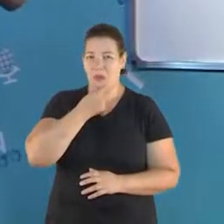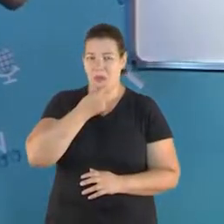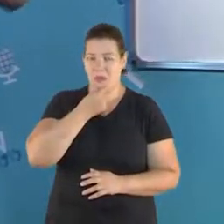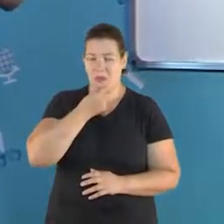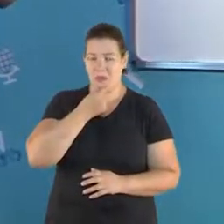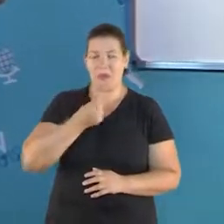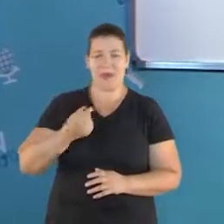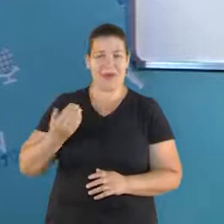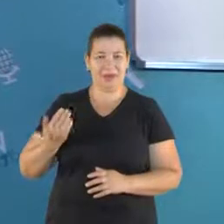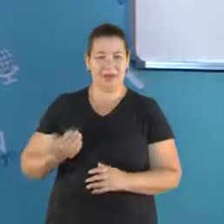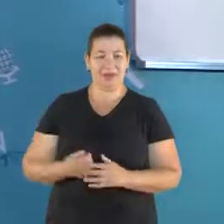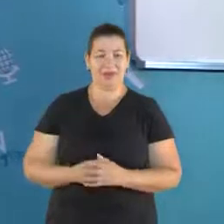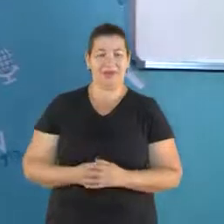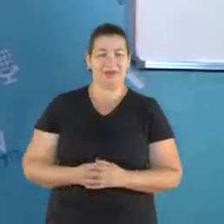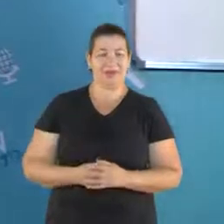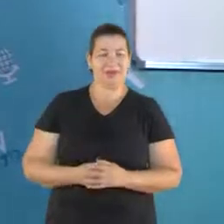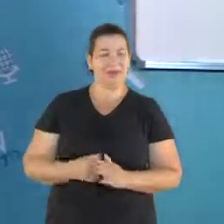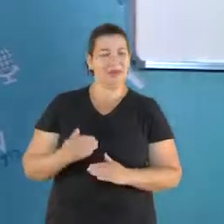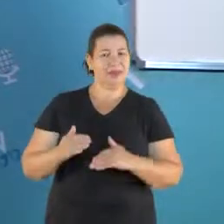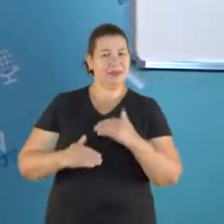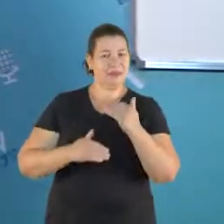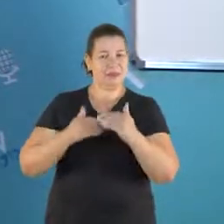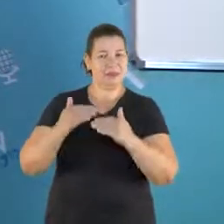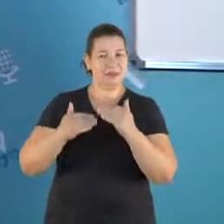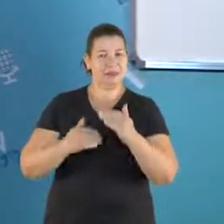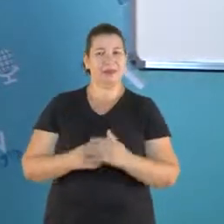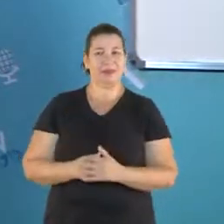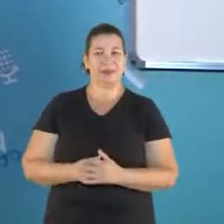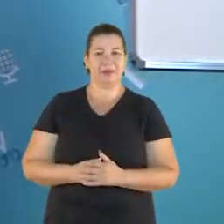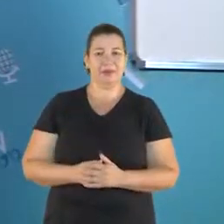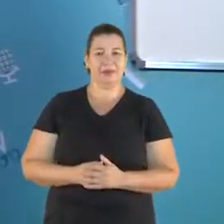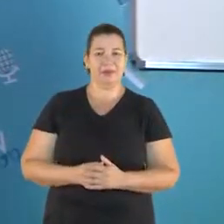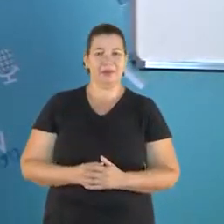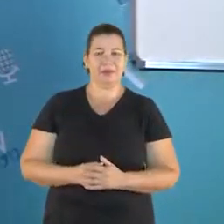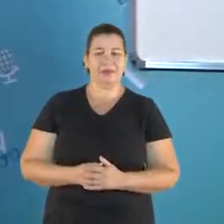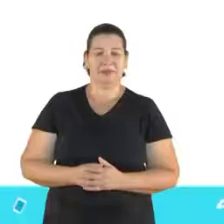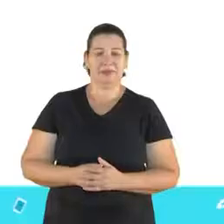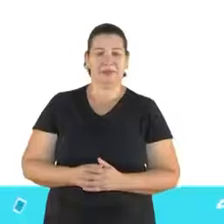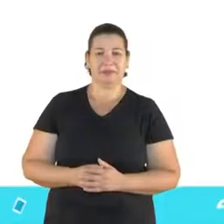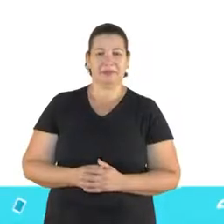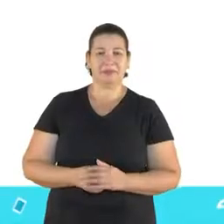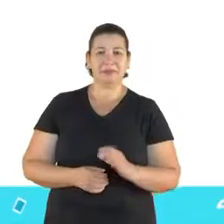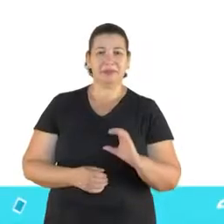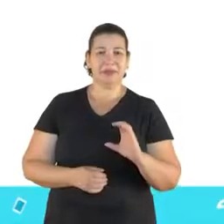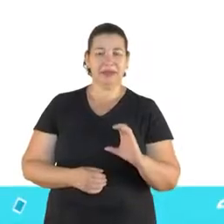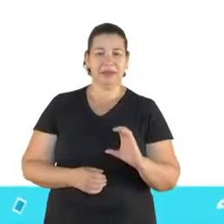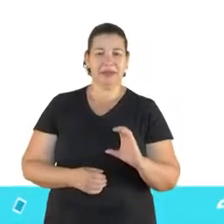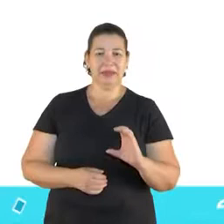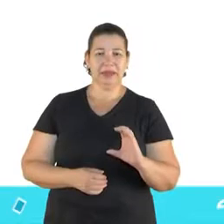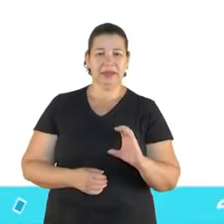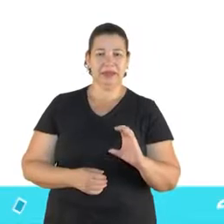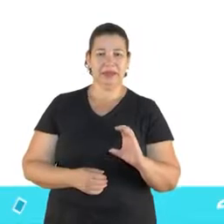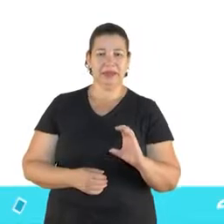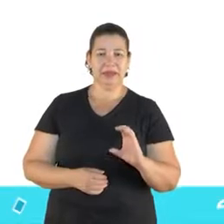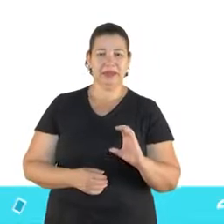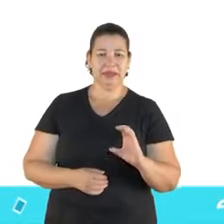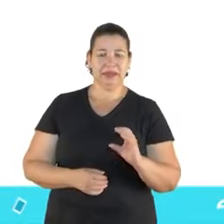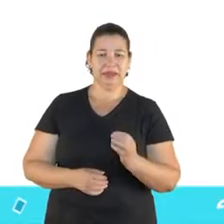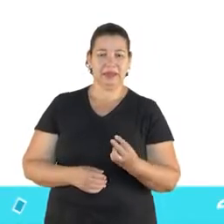estão relacionados ao desenvolvimento sexual secundário masculino. E na letra C,